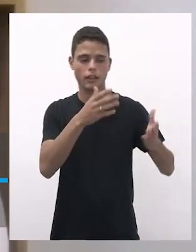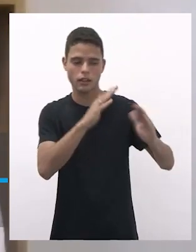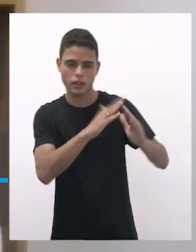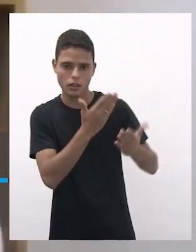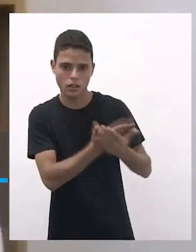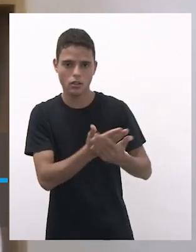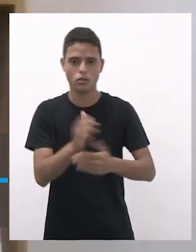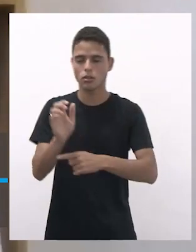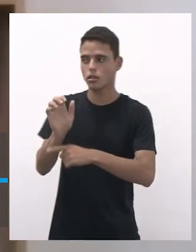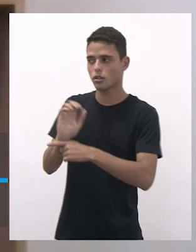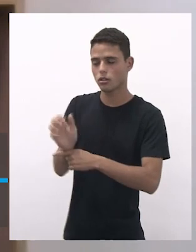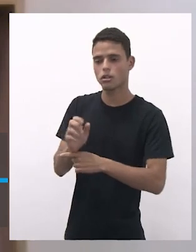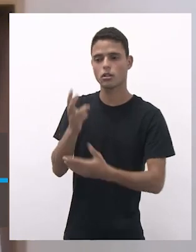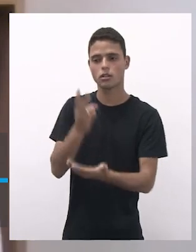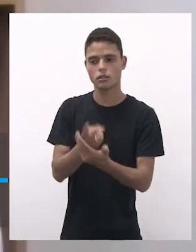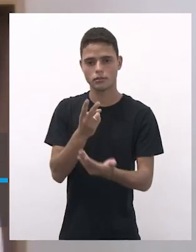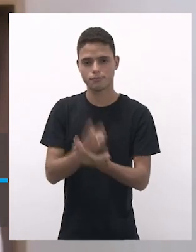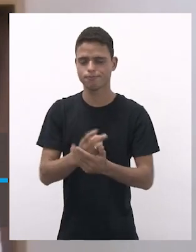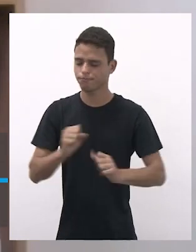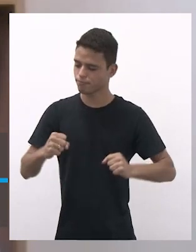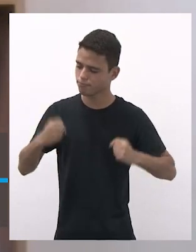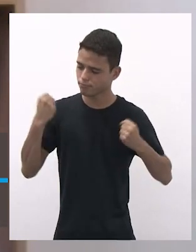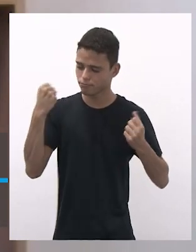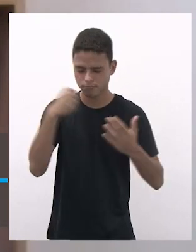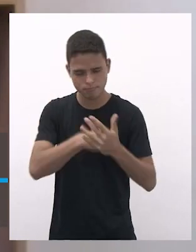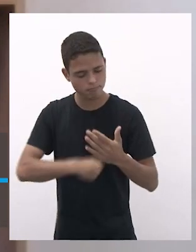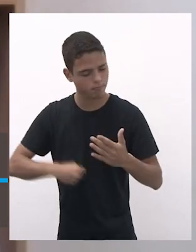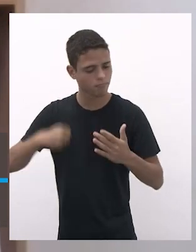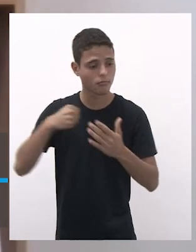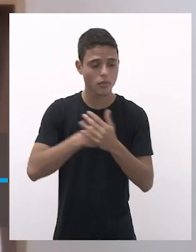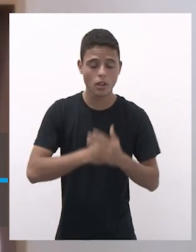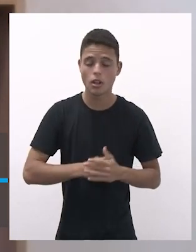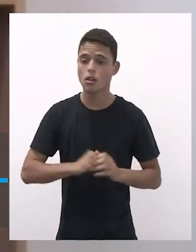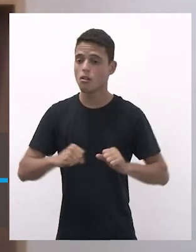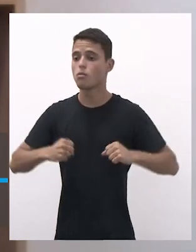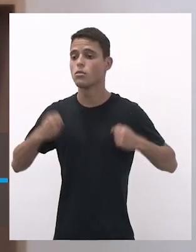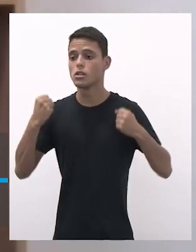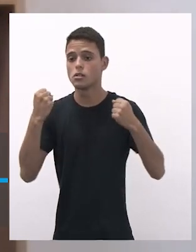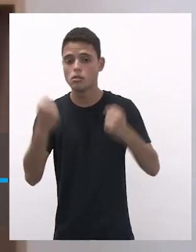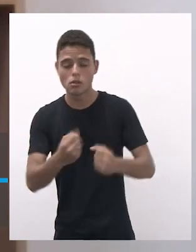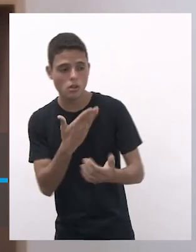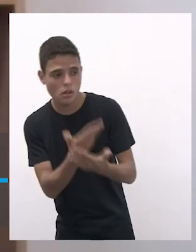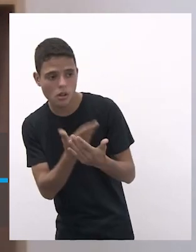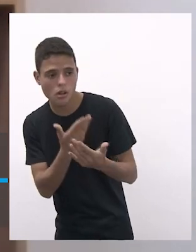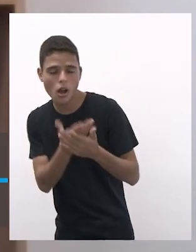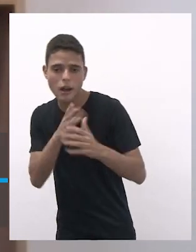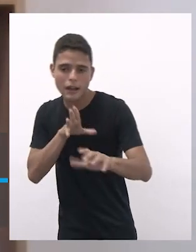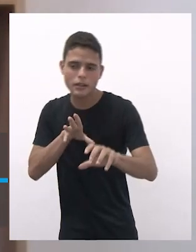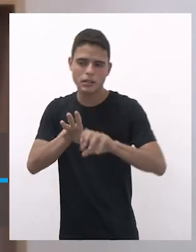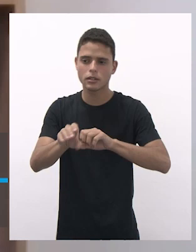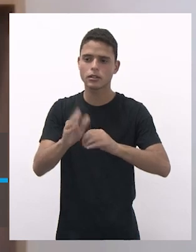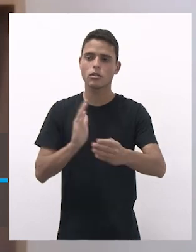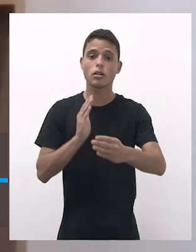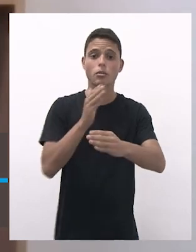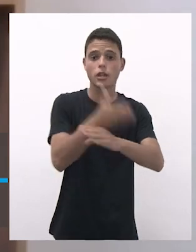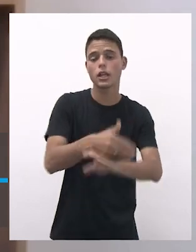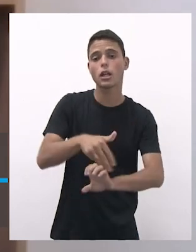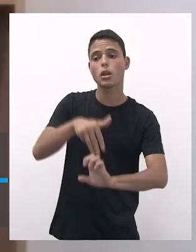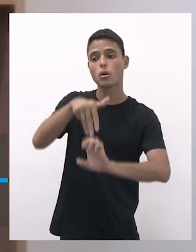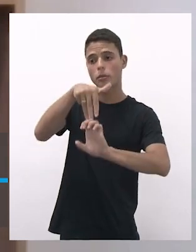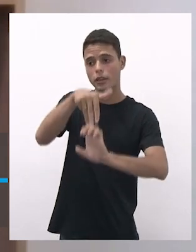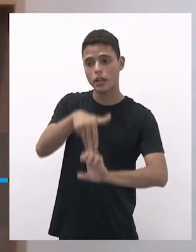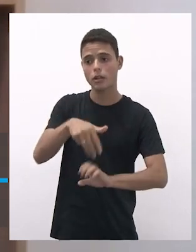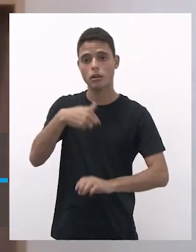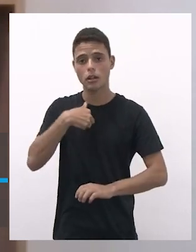Então sempre foi com muita luta que eu fui estudando, me graduando e tudo mais. E quando eu entrei no mestrado, eu